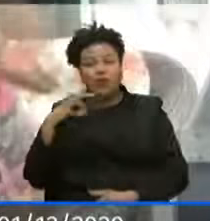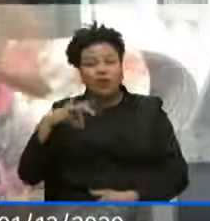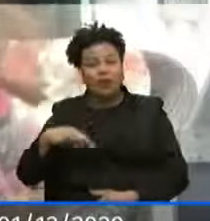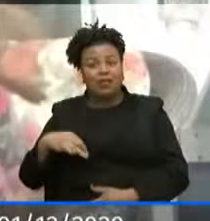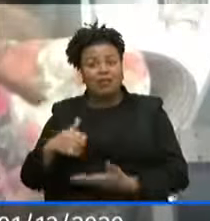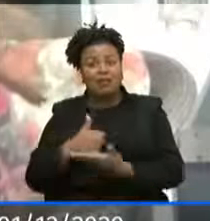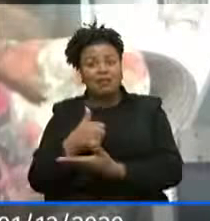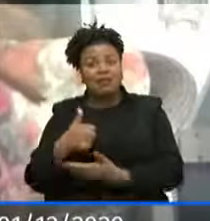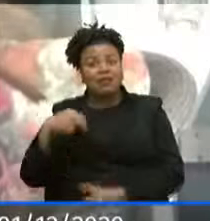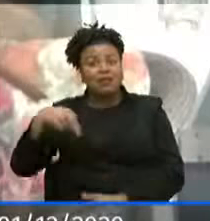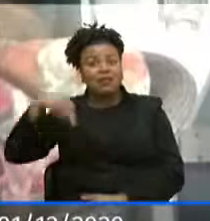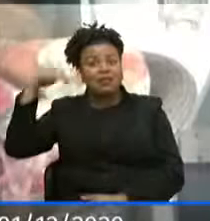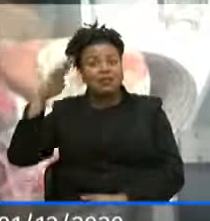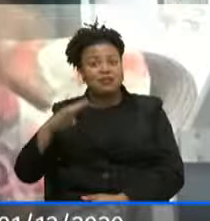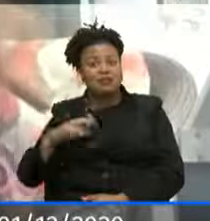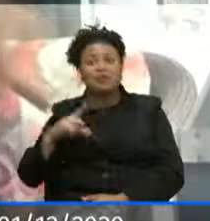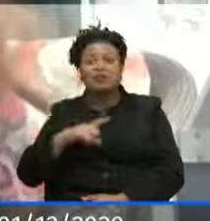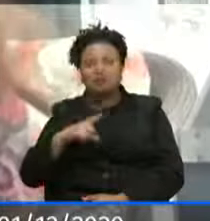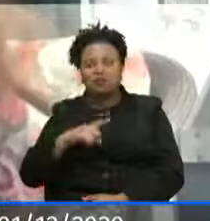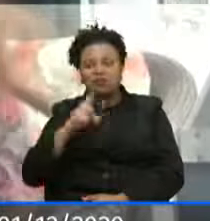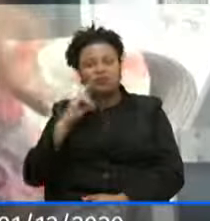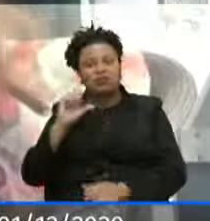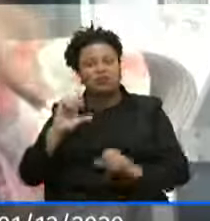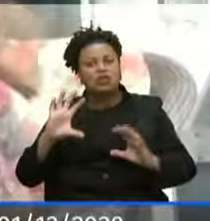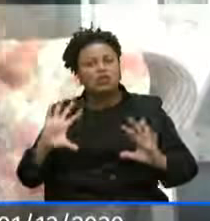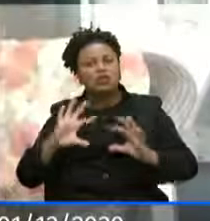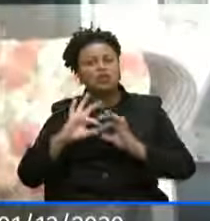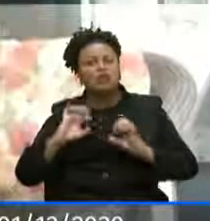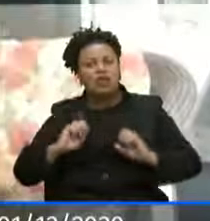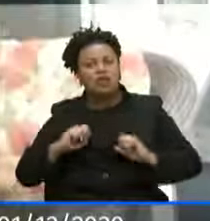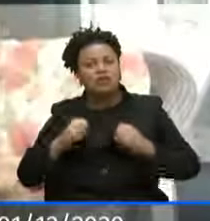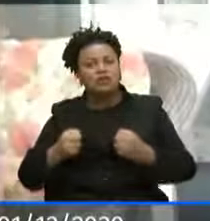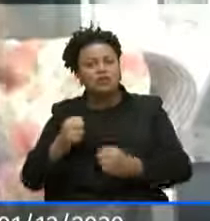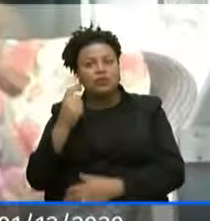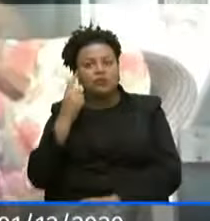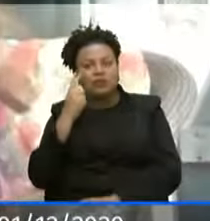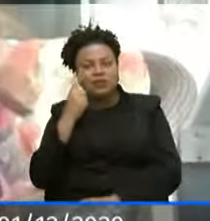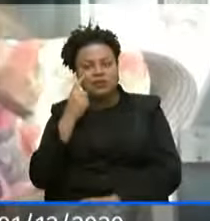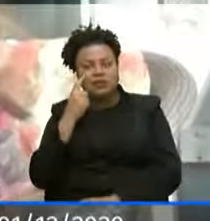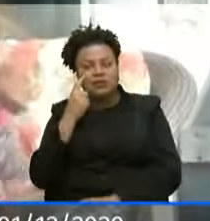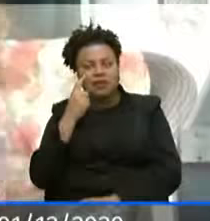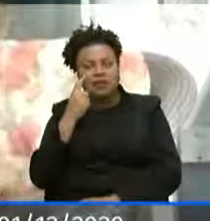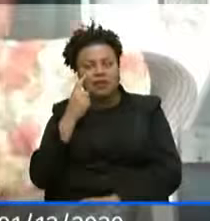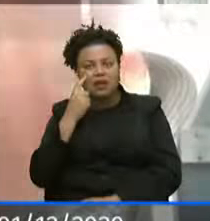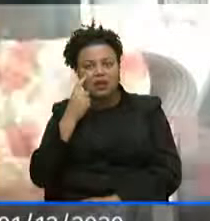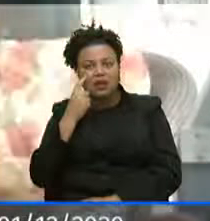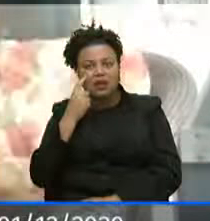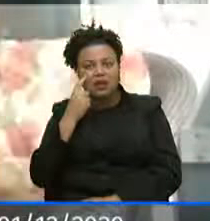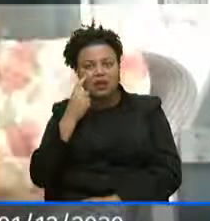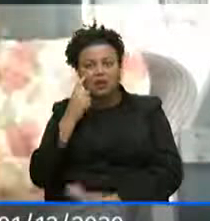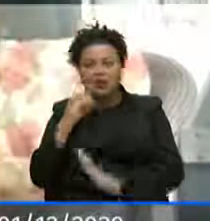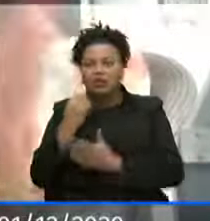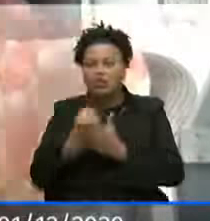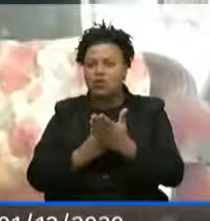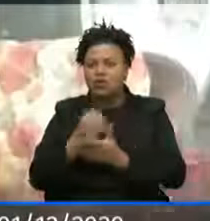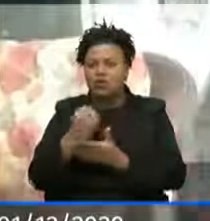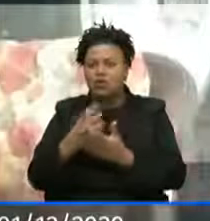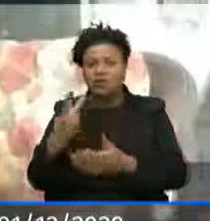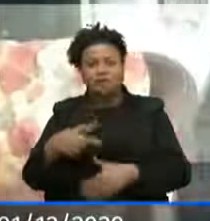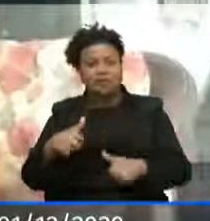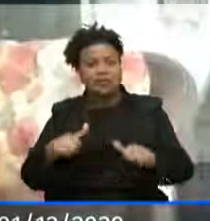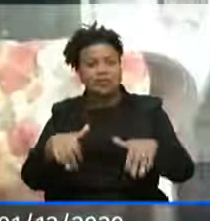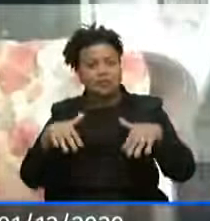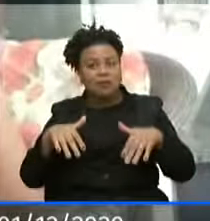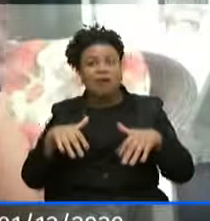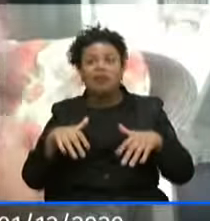básica nacional, que eu acho que nós também temos que envidar esforços e fazer, quem sabe, um ofício da Assembleia